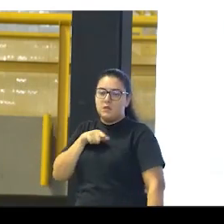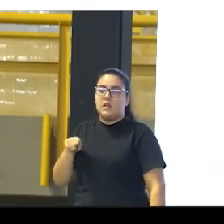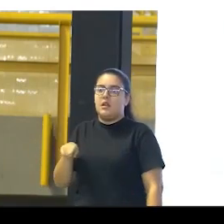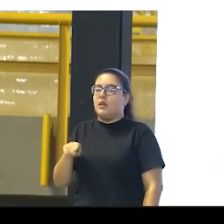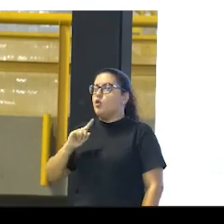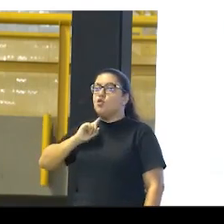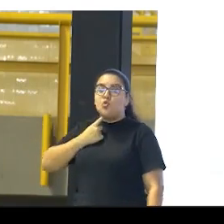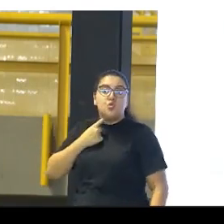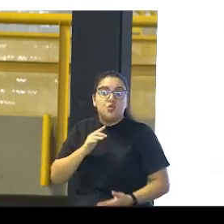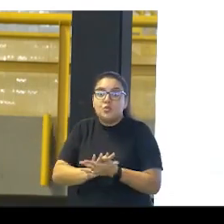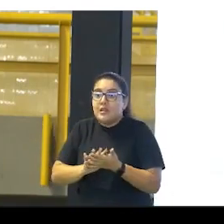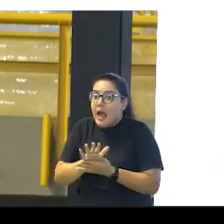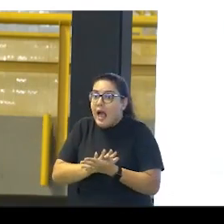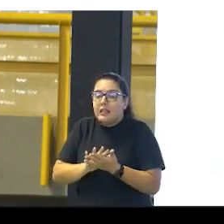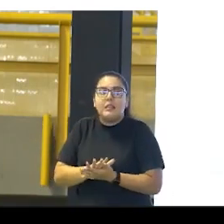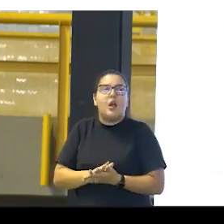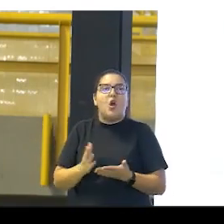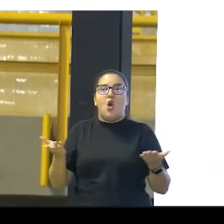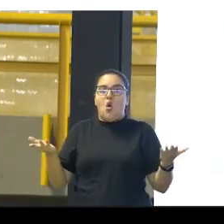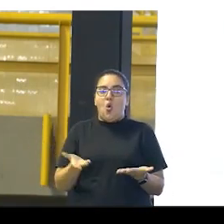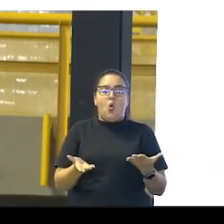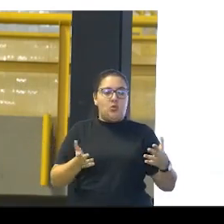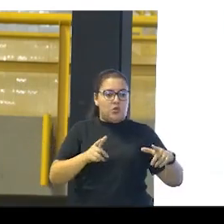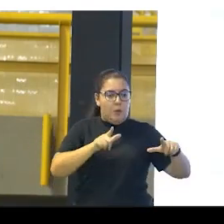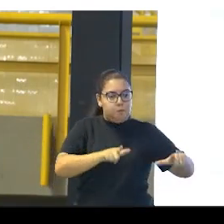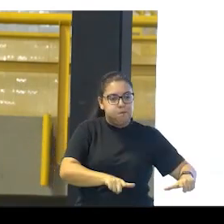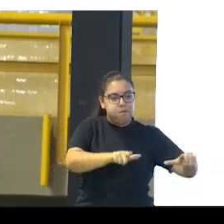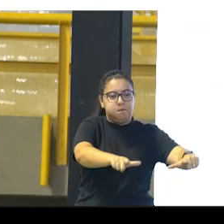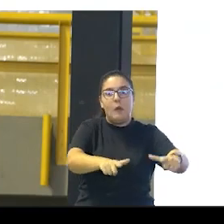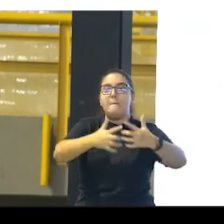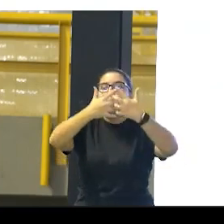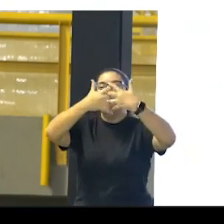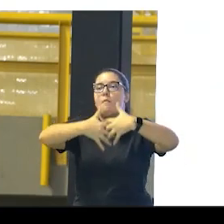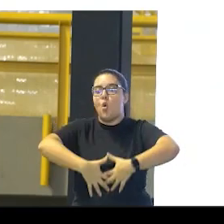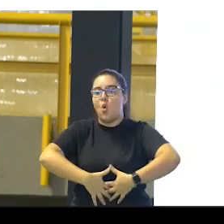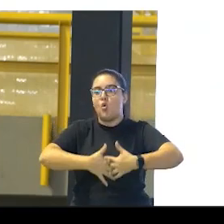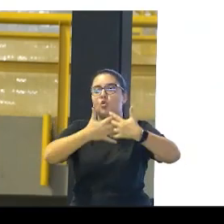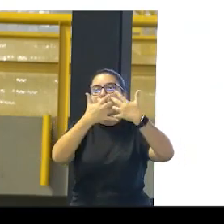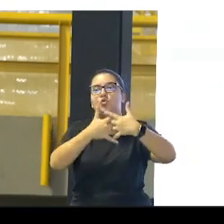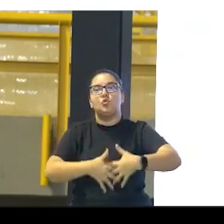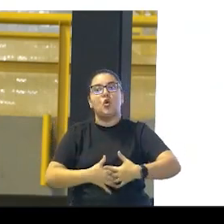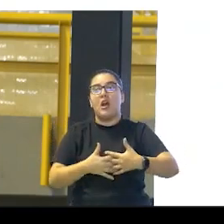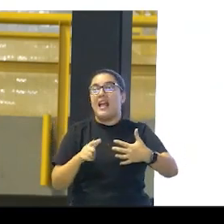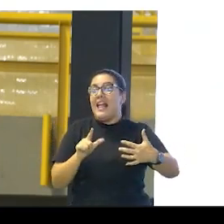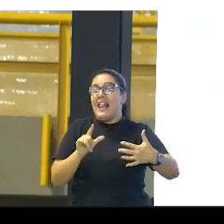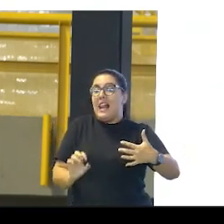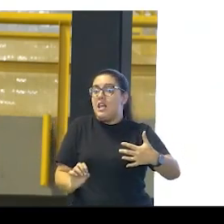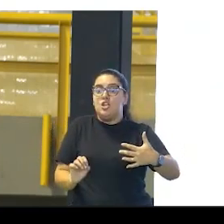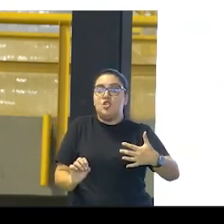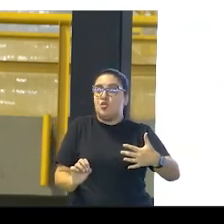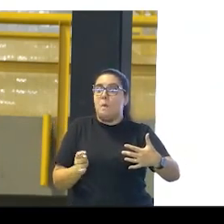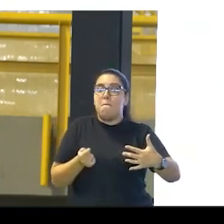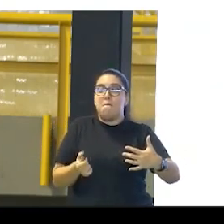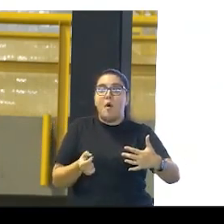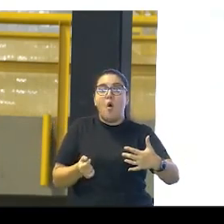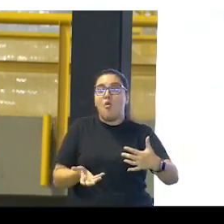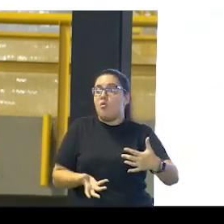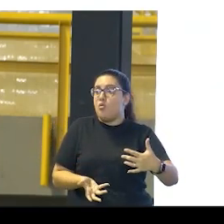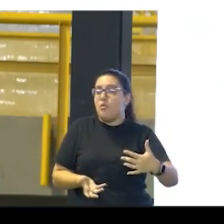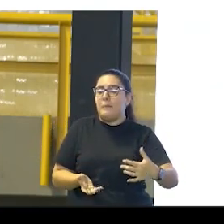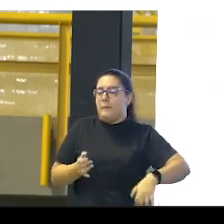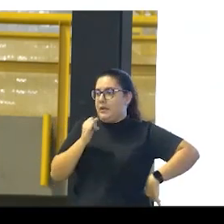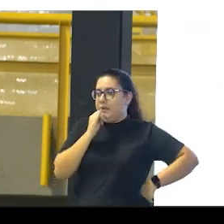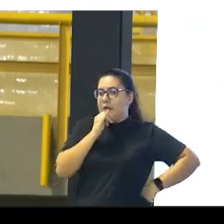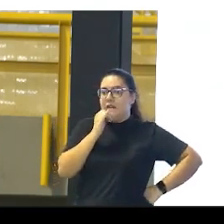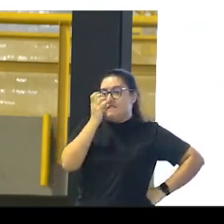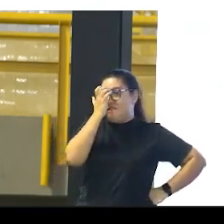não polui. Hoje, os reatores nucleares produzem menos lixo atômico. Hoje, é mais fácil